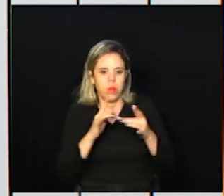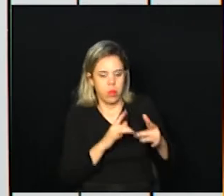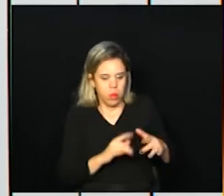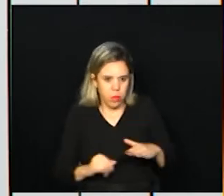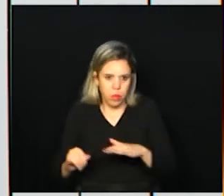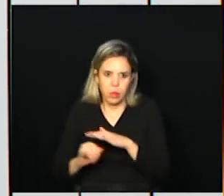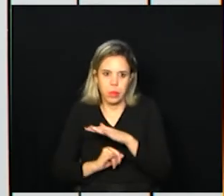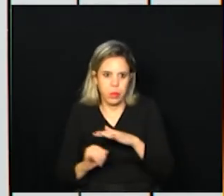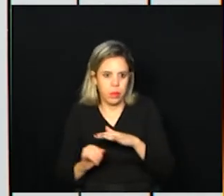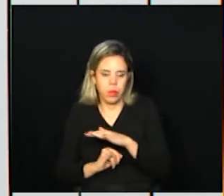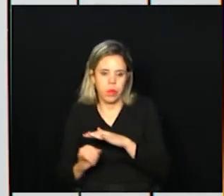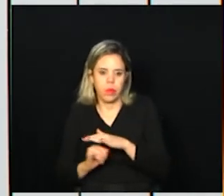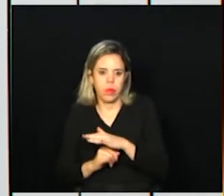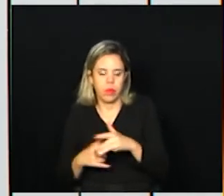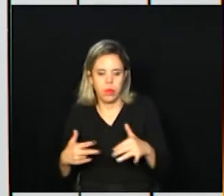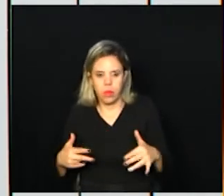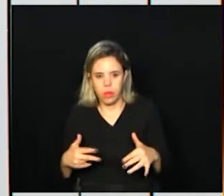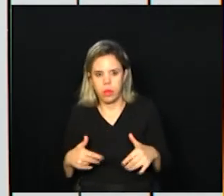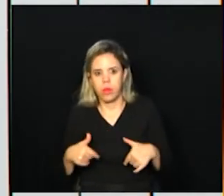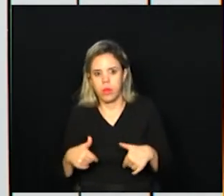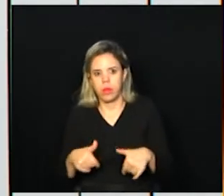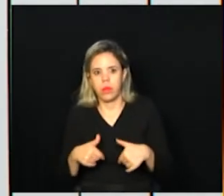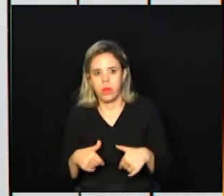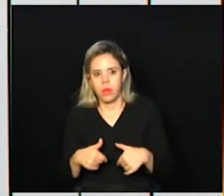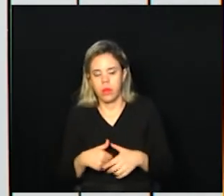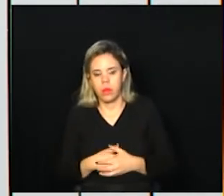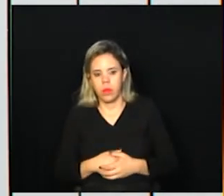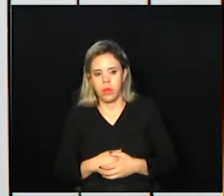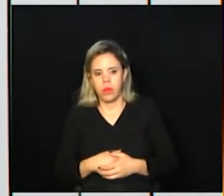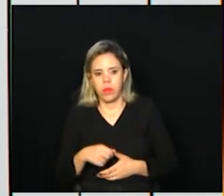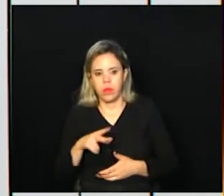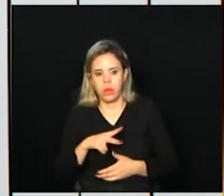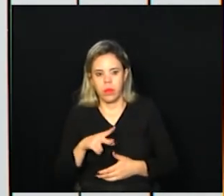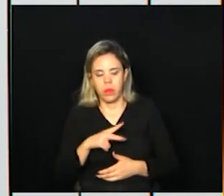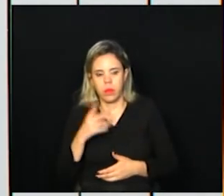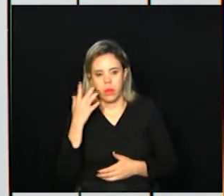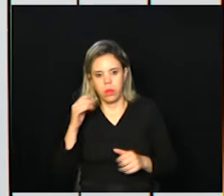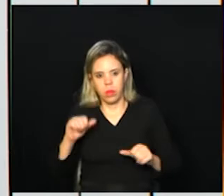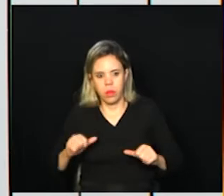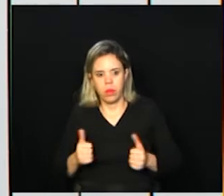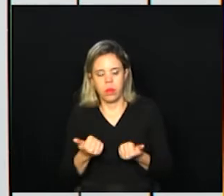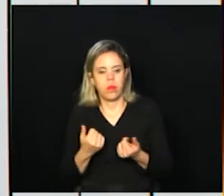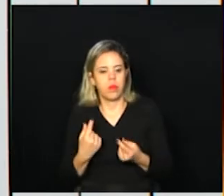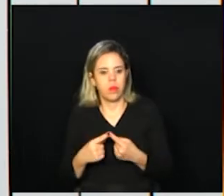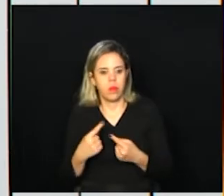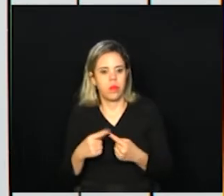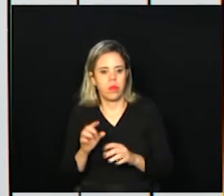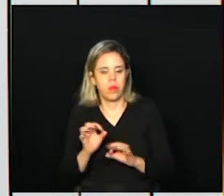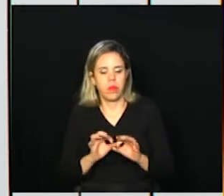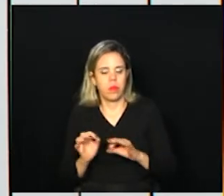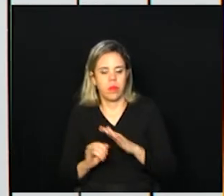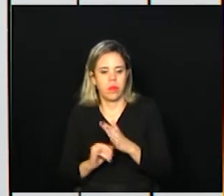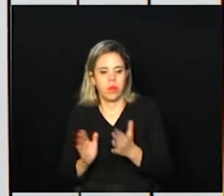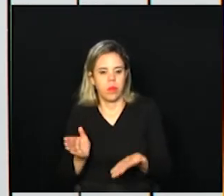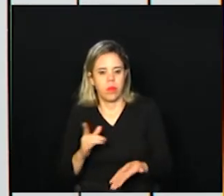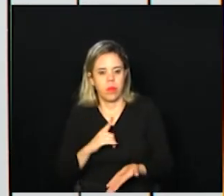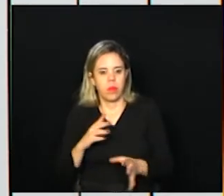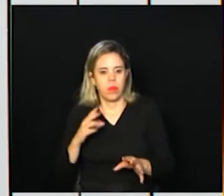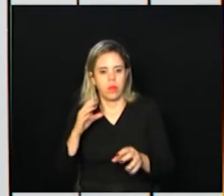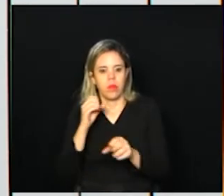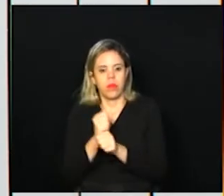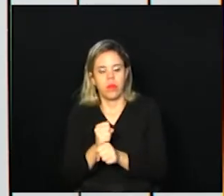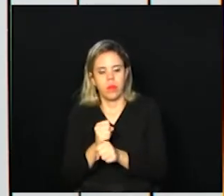ONGs, coletivos, com outras iniciativas privadas, eu acho muito positivo, porque essas organizações elas já têm um acúmulo, já